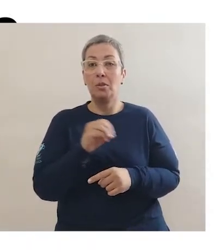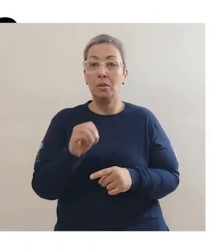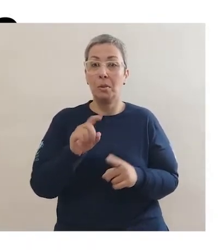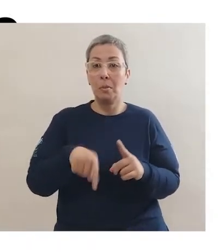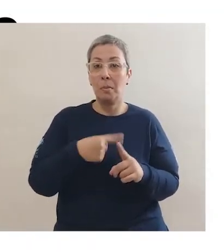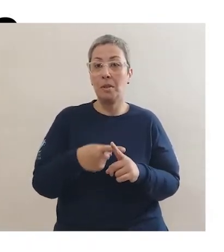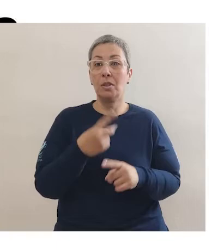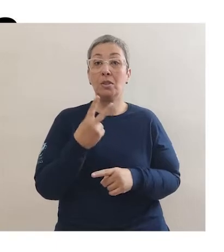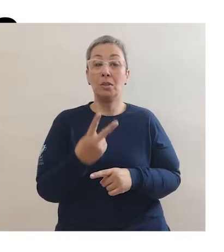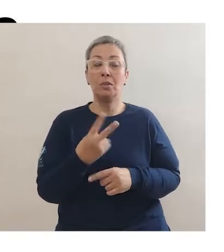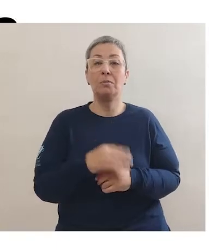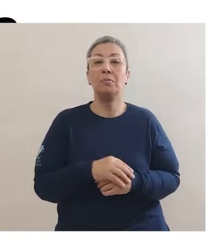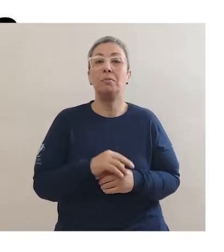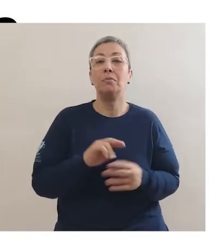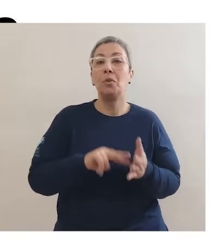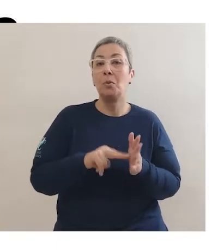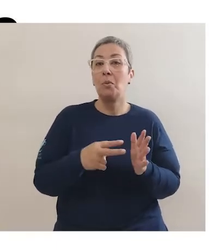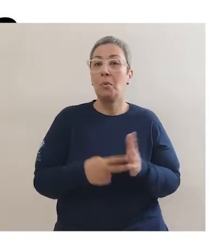14.162.